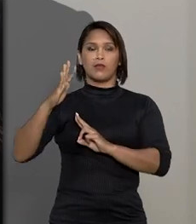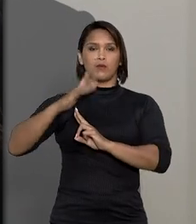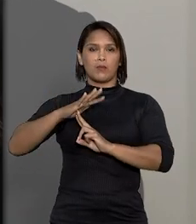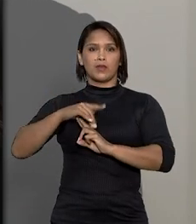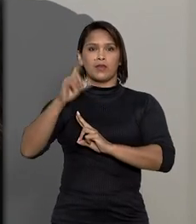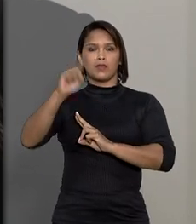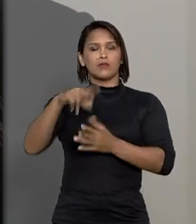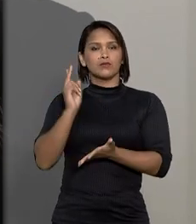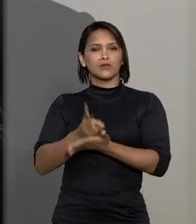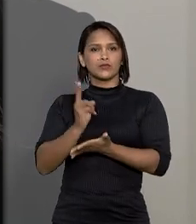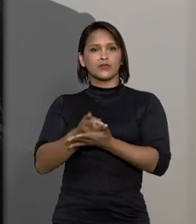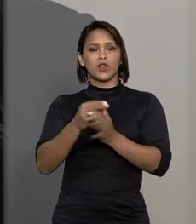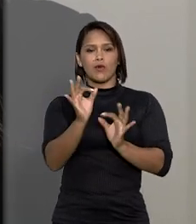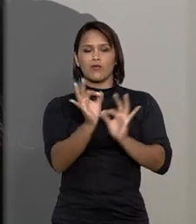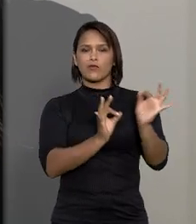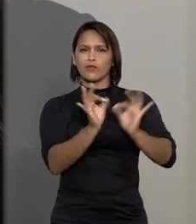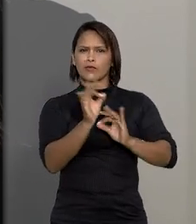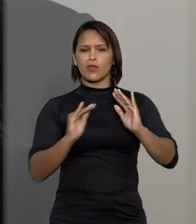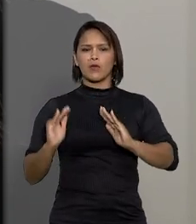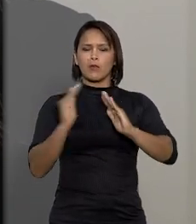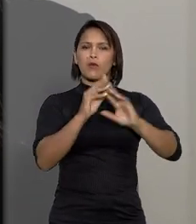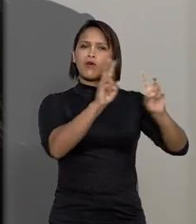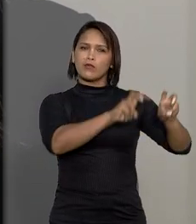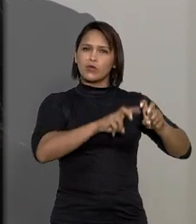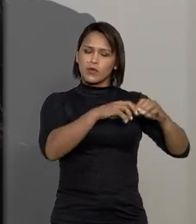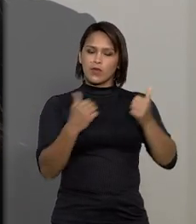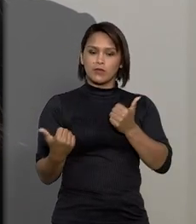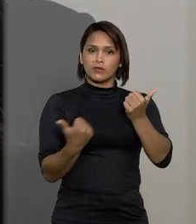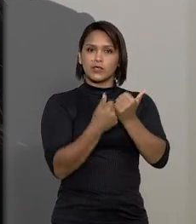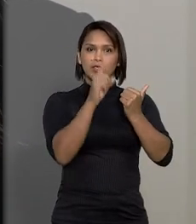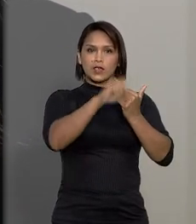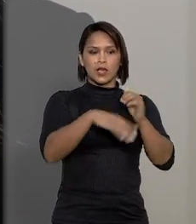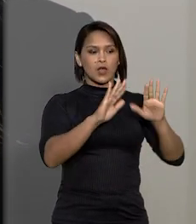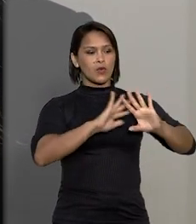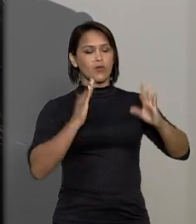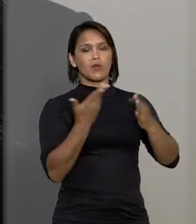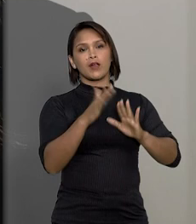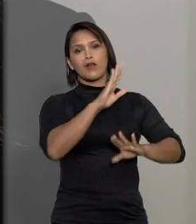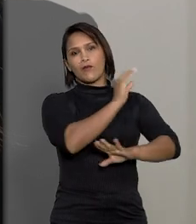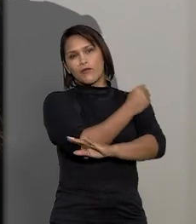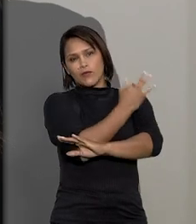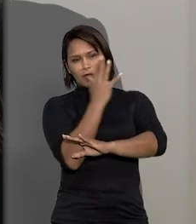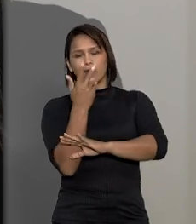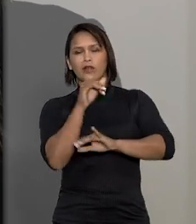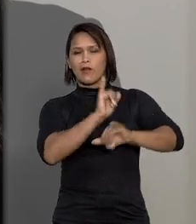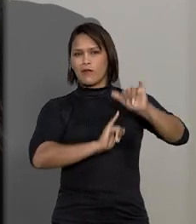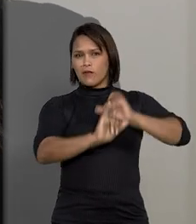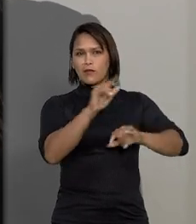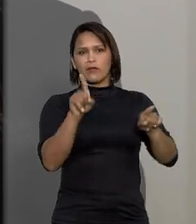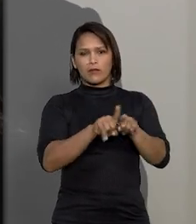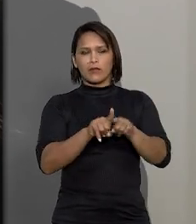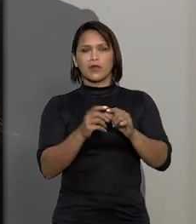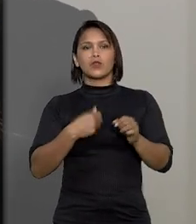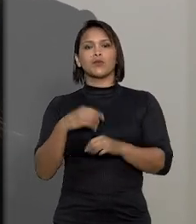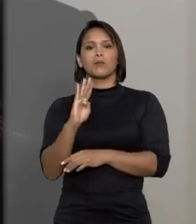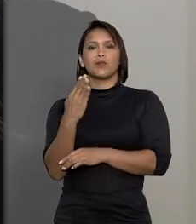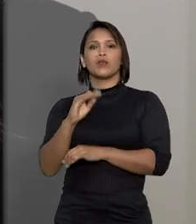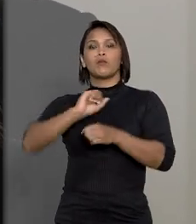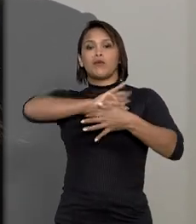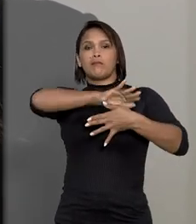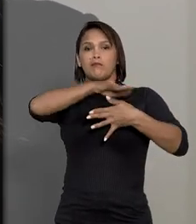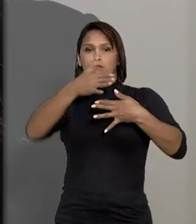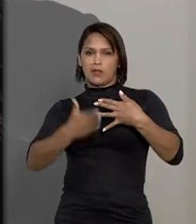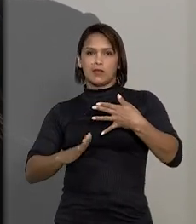Paraná, de continuar regularizando imóveis rurais consolidados em áreas de preservação permanente e de reserva legal no bioma